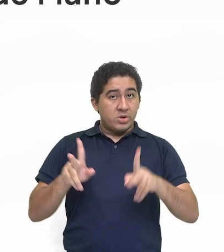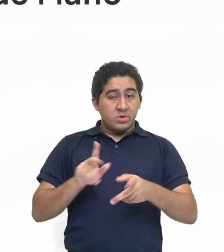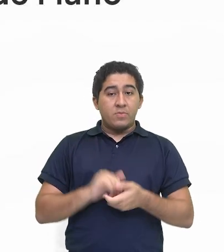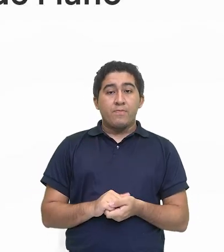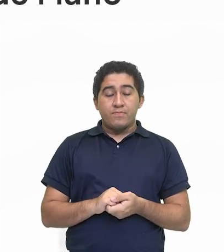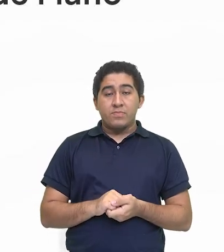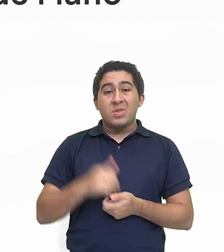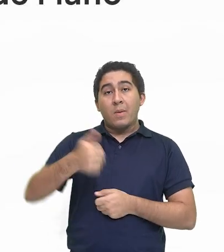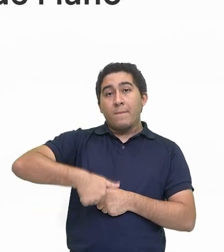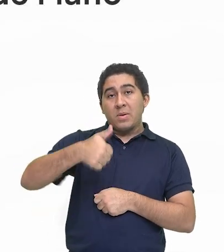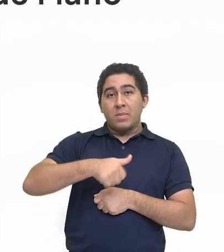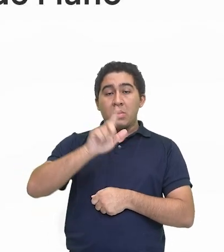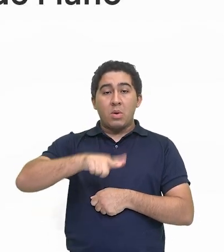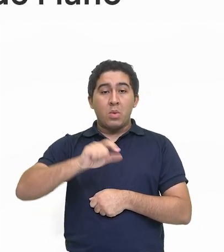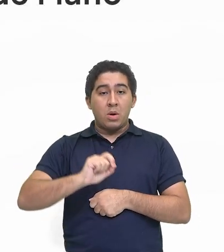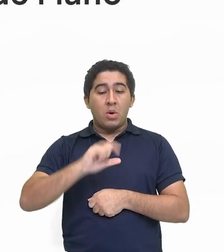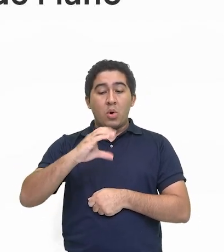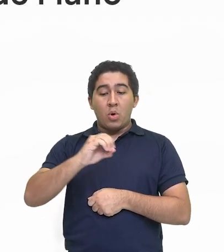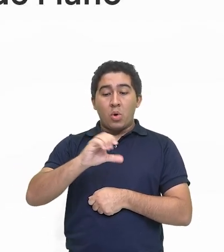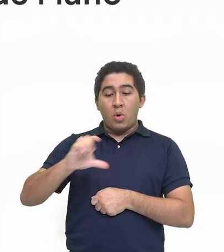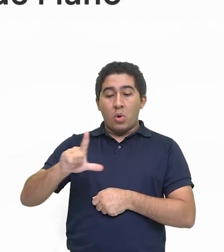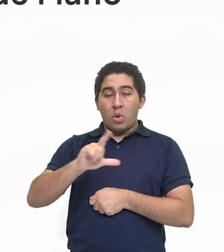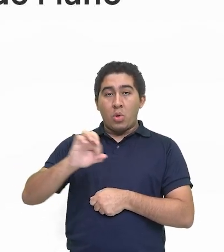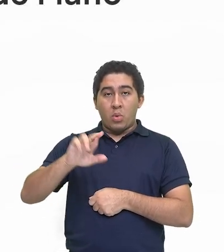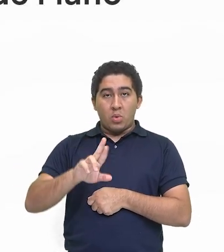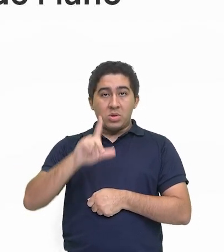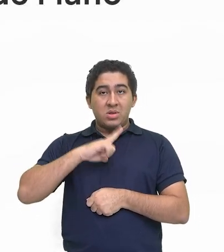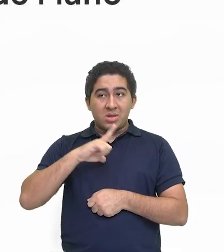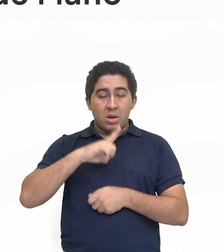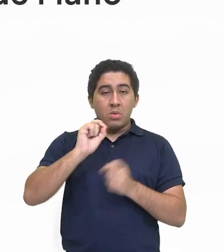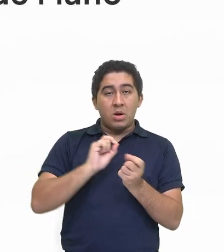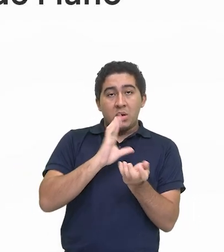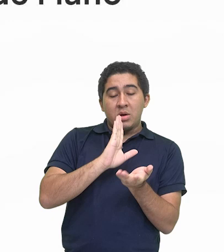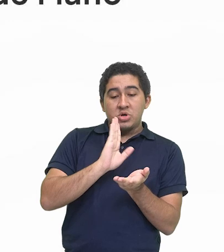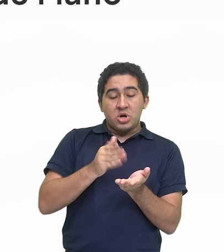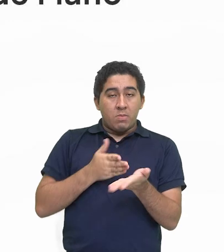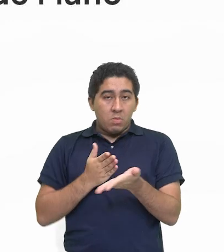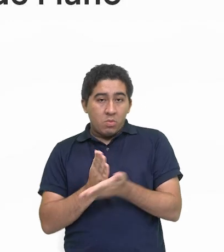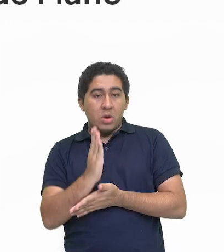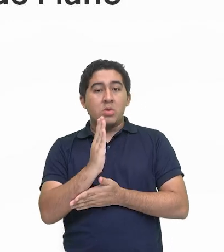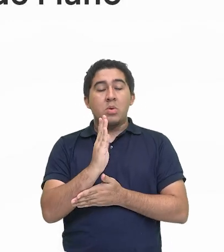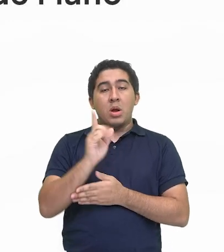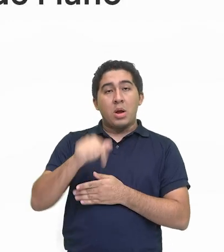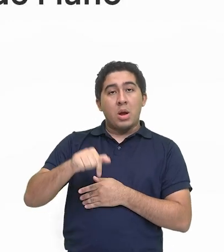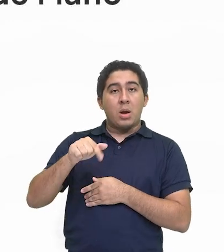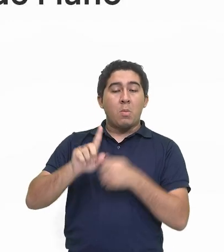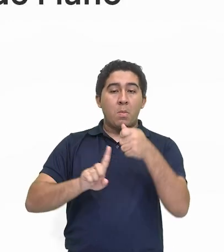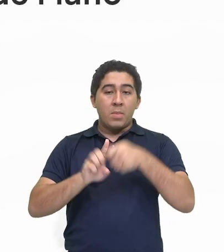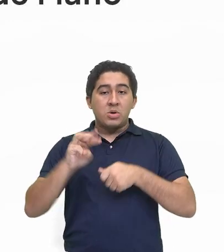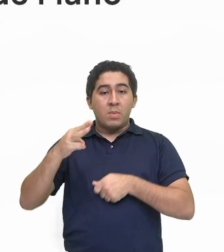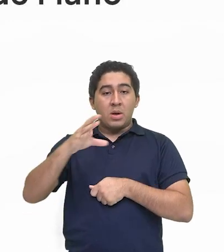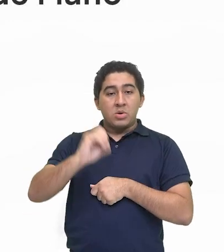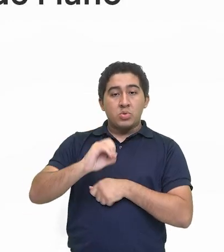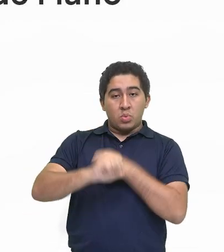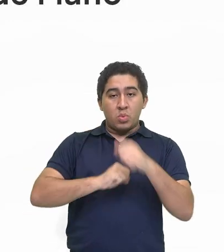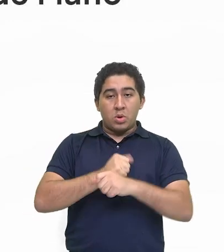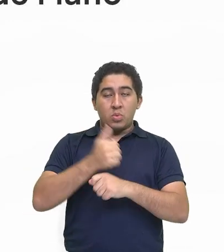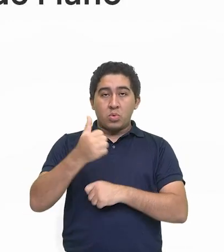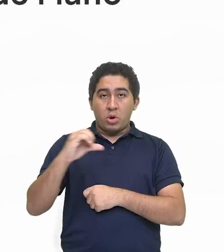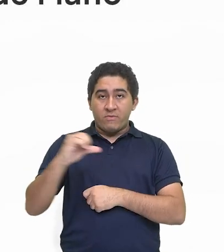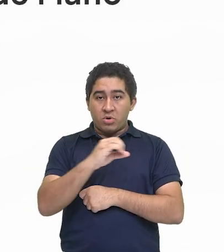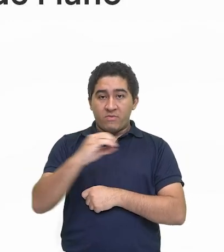primeiro plano, chamado de Plano Collor, foi lançado em março de 1990 e tinha como